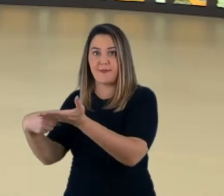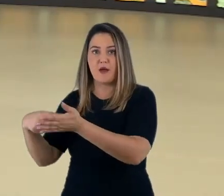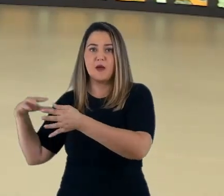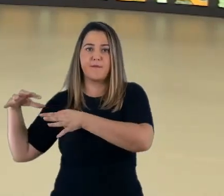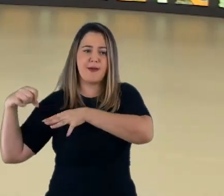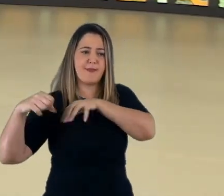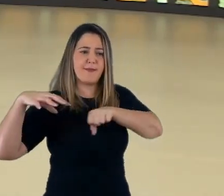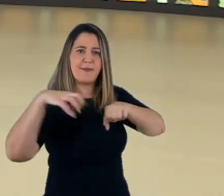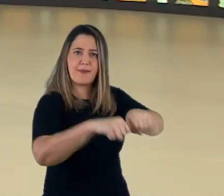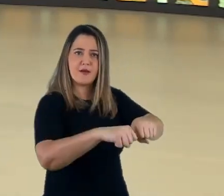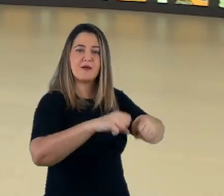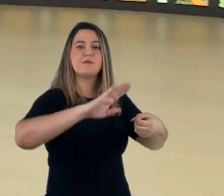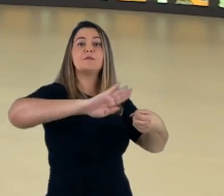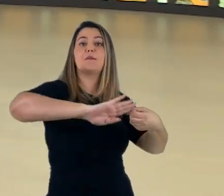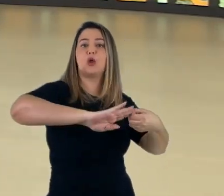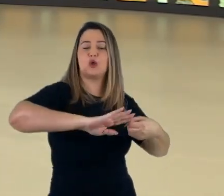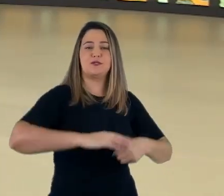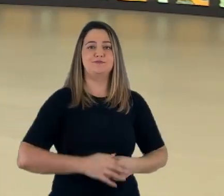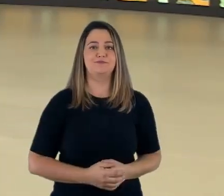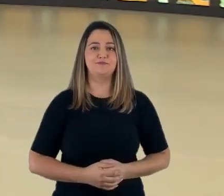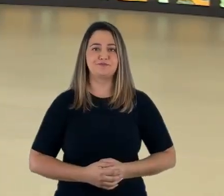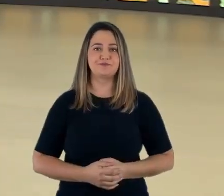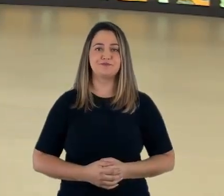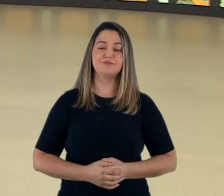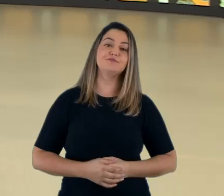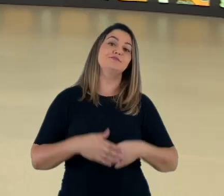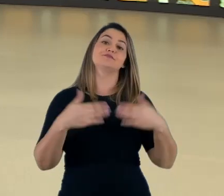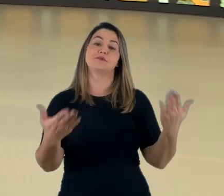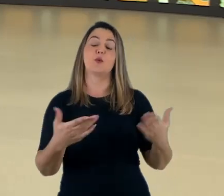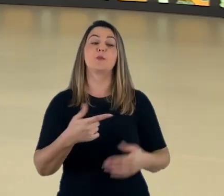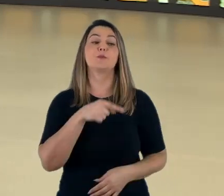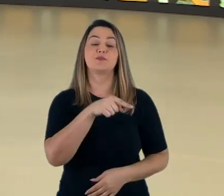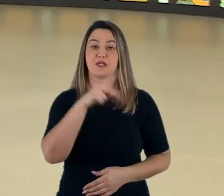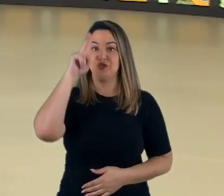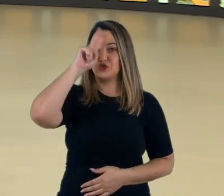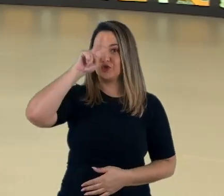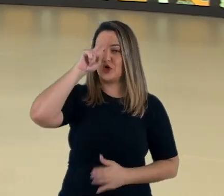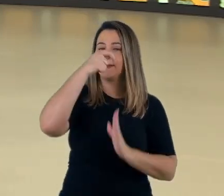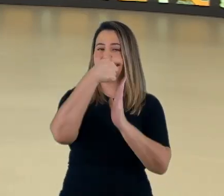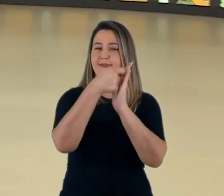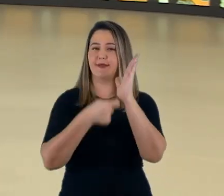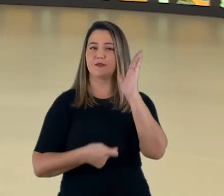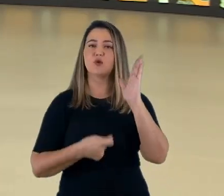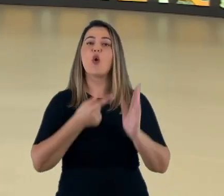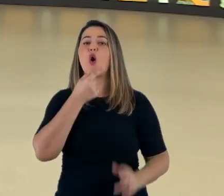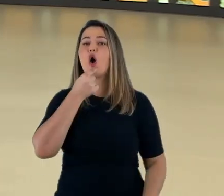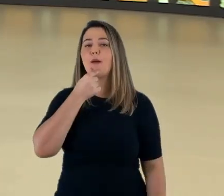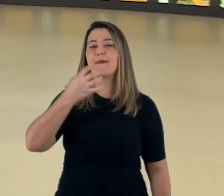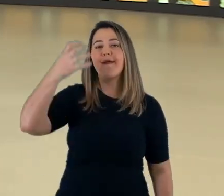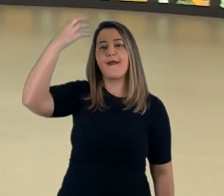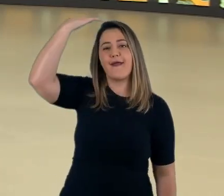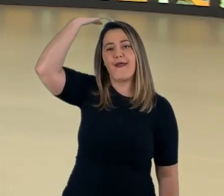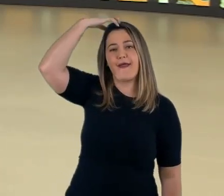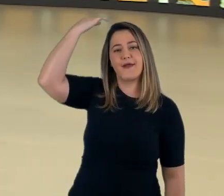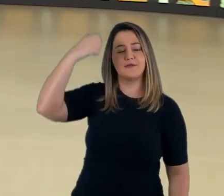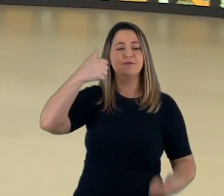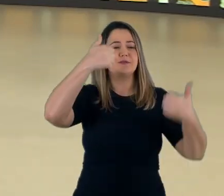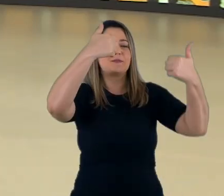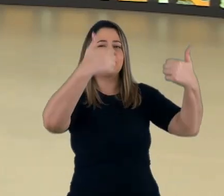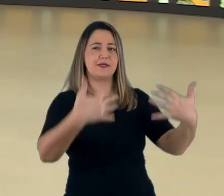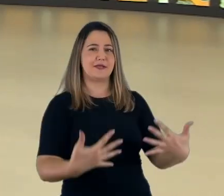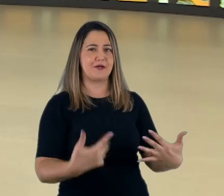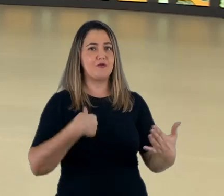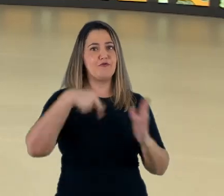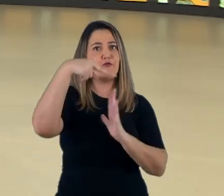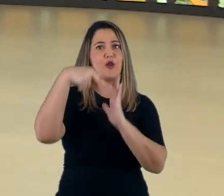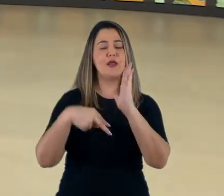em que o rei oferece prêmios a Daniel, de acordo com o texto bíblico, veja como ele mesmo descreve a situação. Aliás,